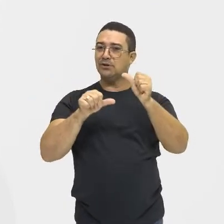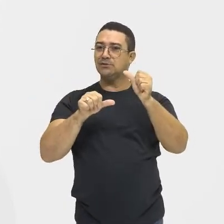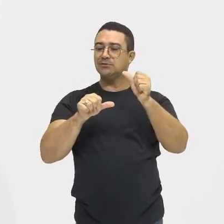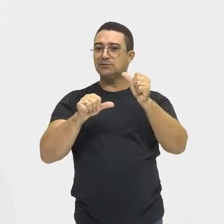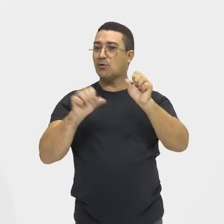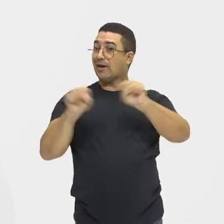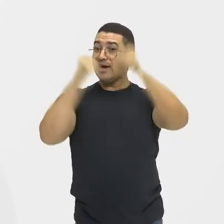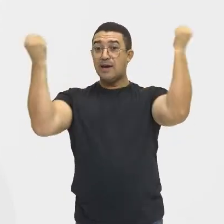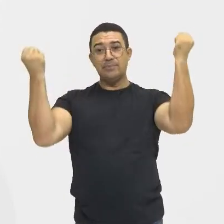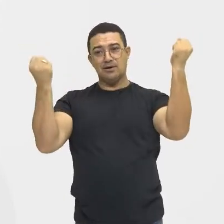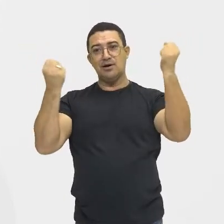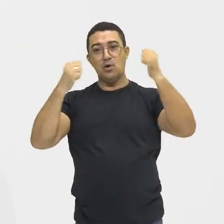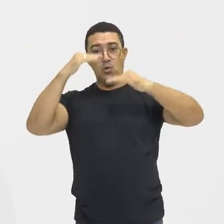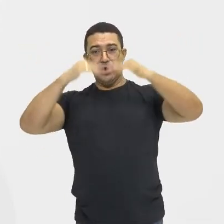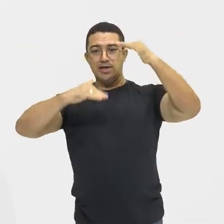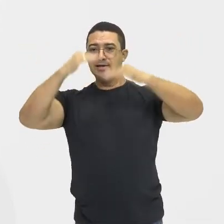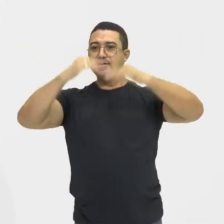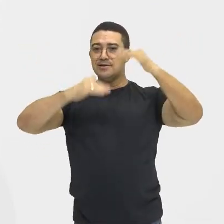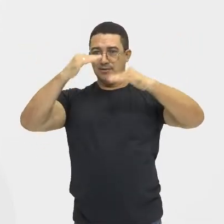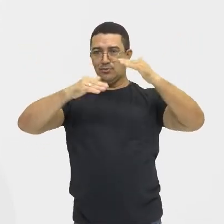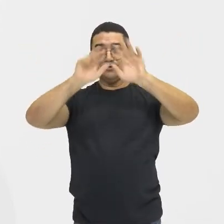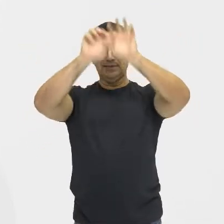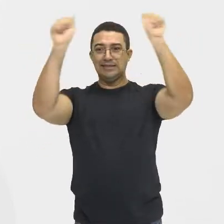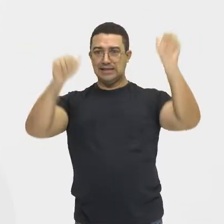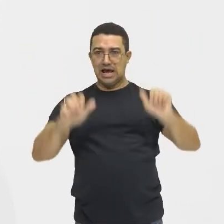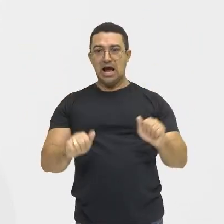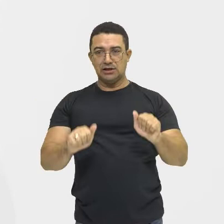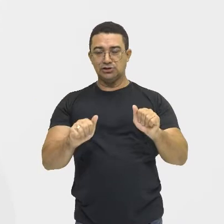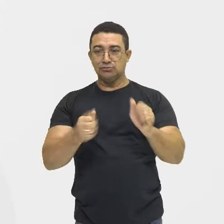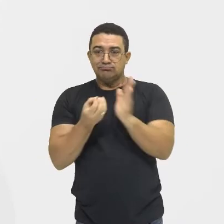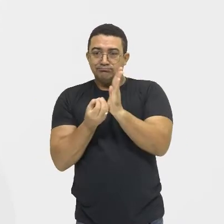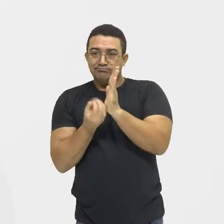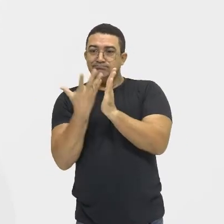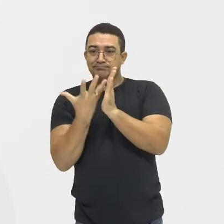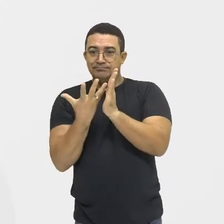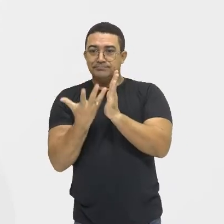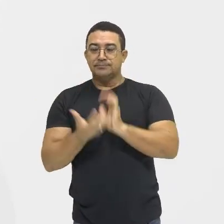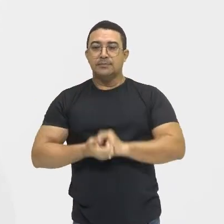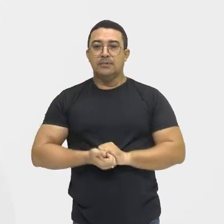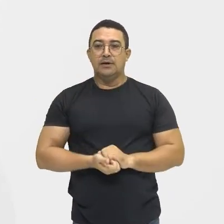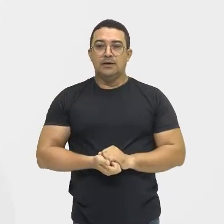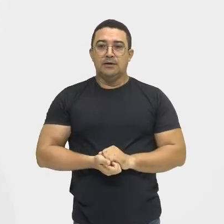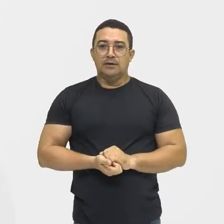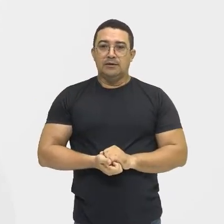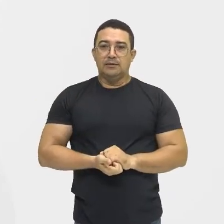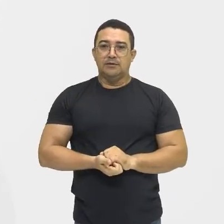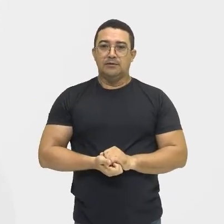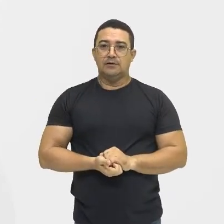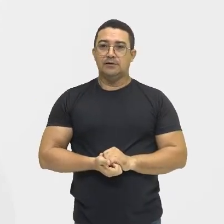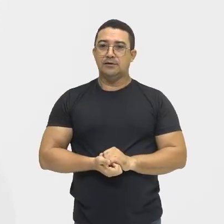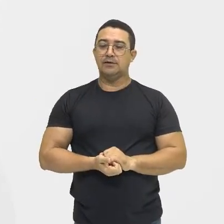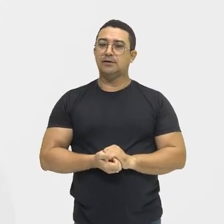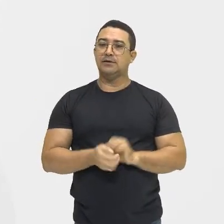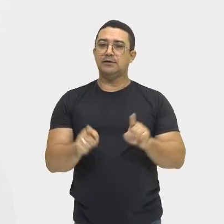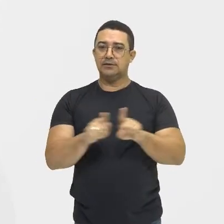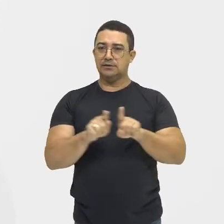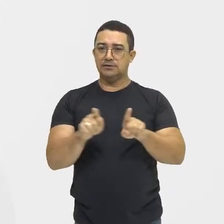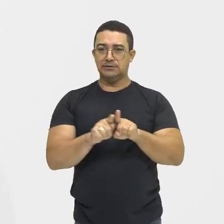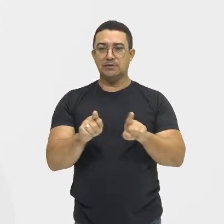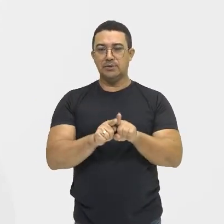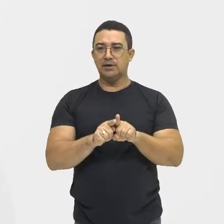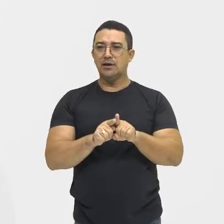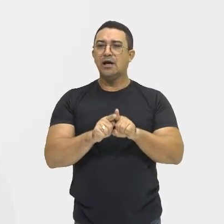renascentista. Aquilo que eu estou frisando constantemente para vocês, tá? Acentuado o contraste de claro